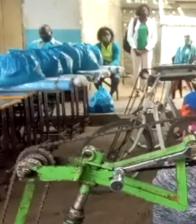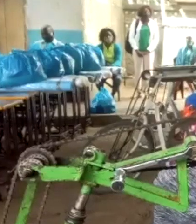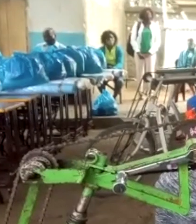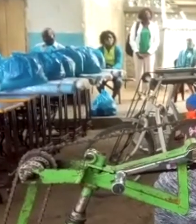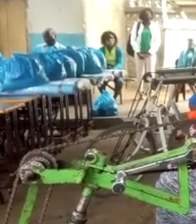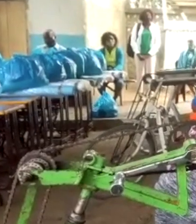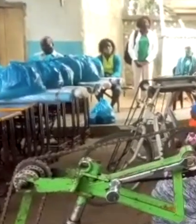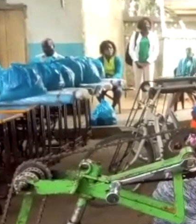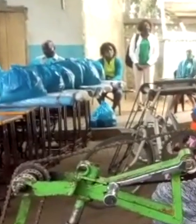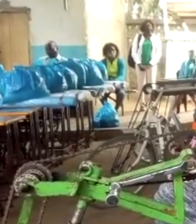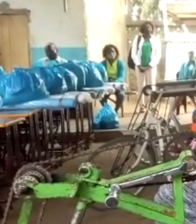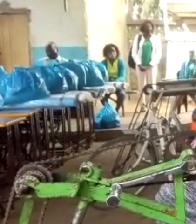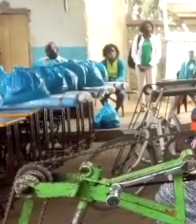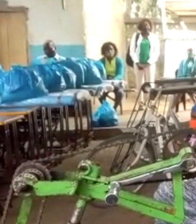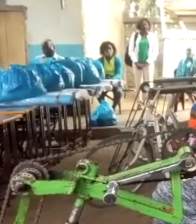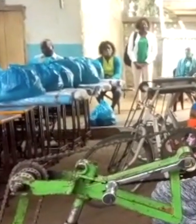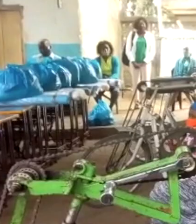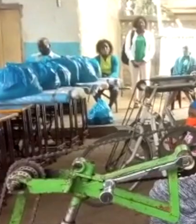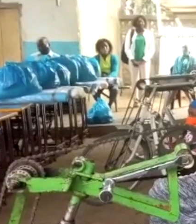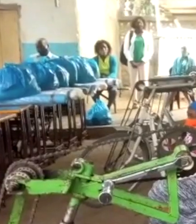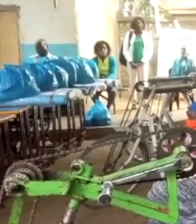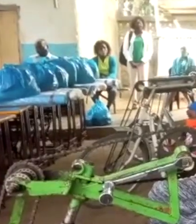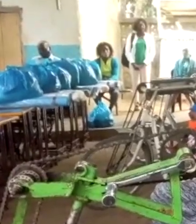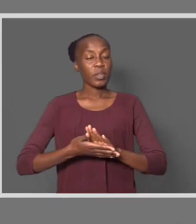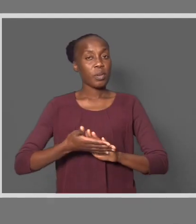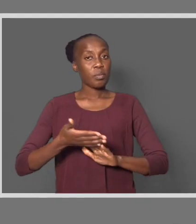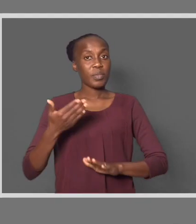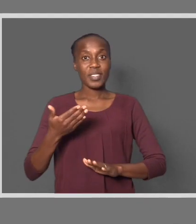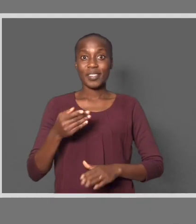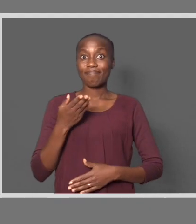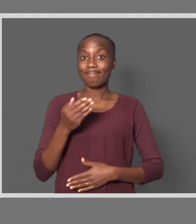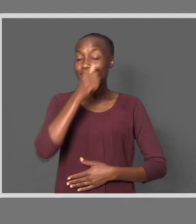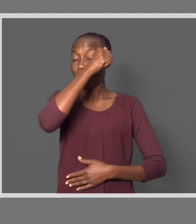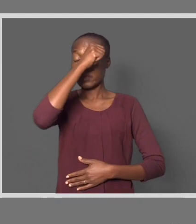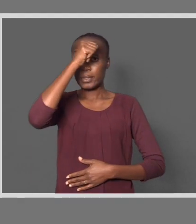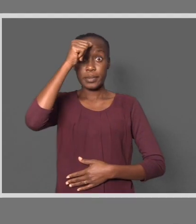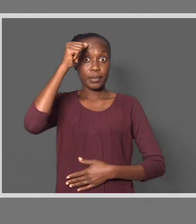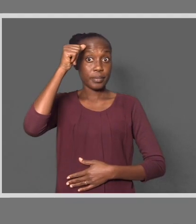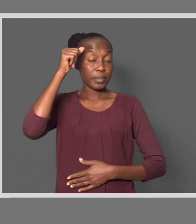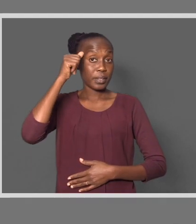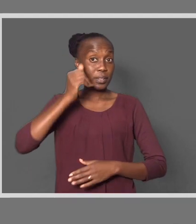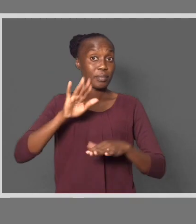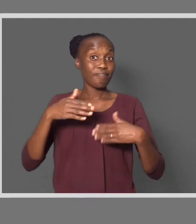beneficiários foram capacitados em corte e costura para começar não foi fácil